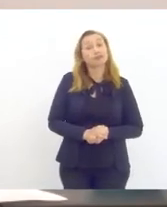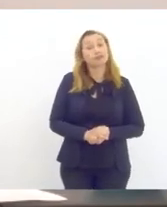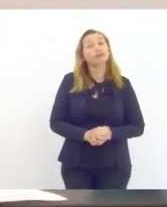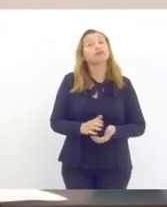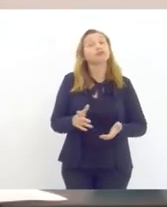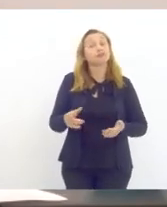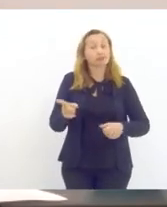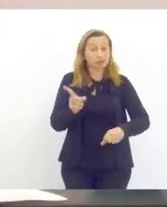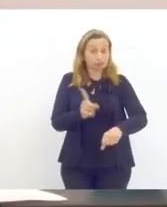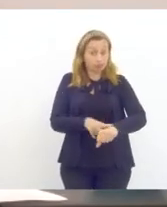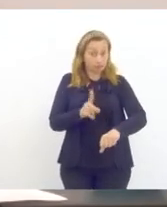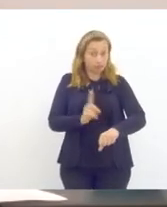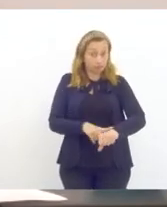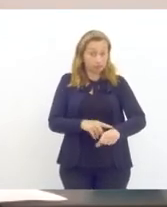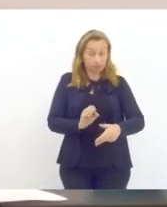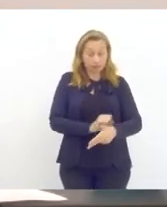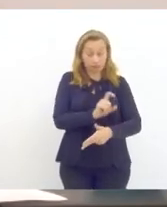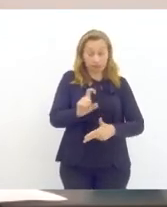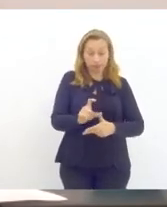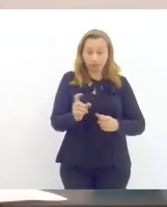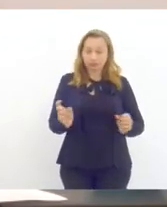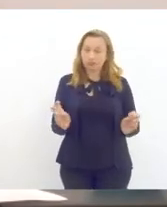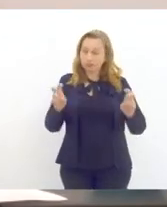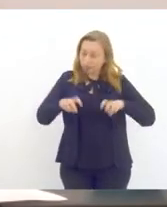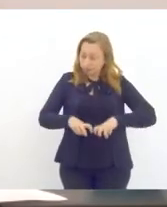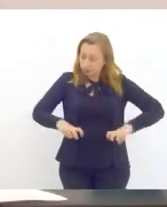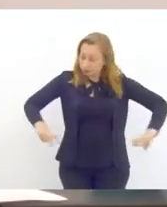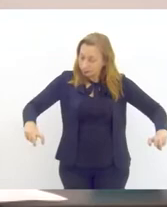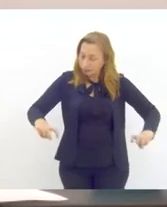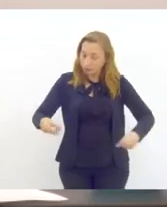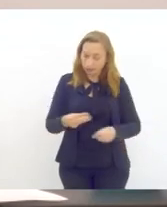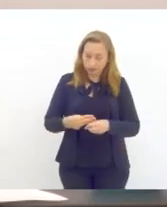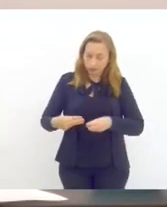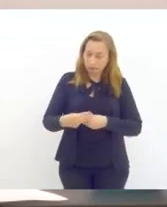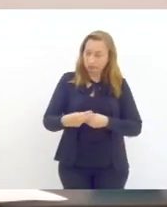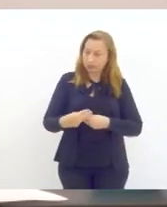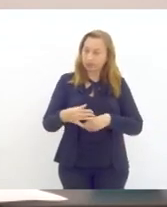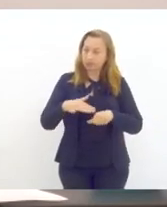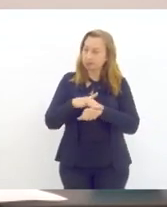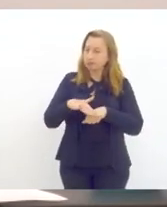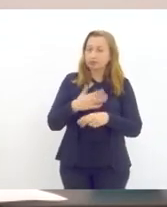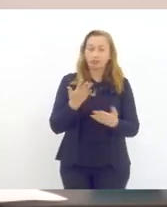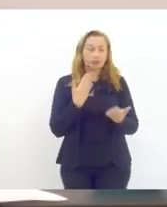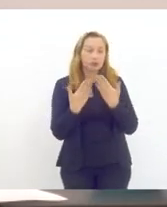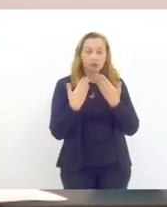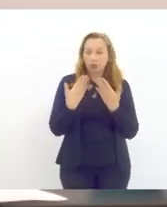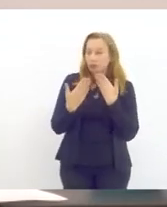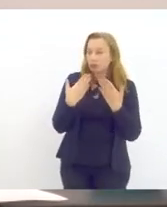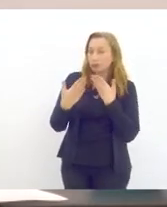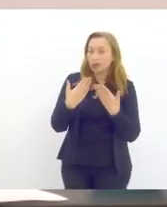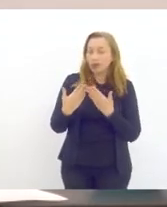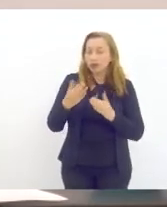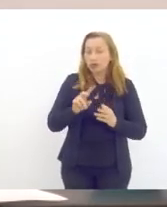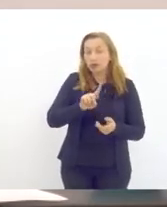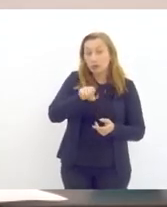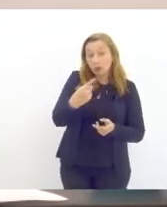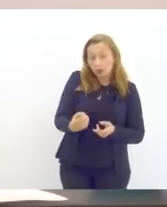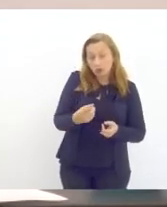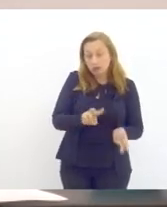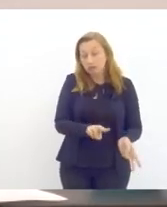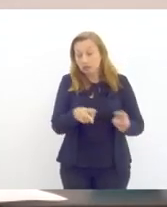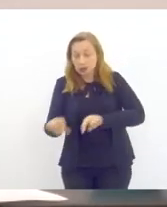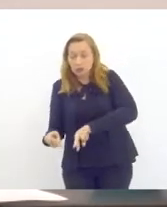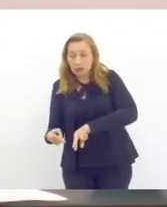do executivo sentar com os municípios, fazer as conversas necessárias, blá, blá, blá, blá, e encaminhar. Porque